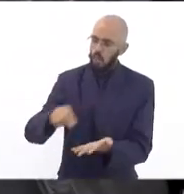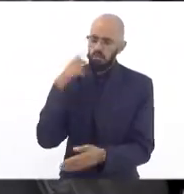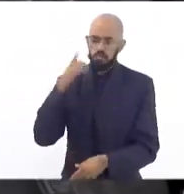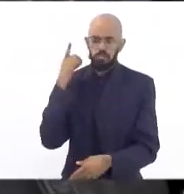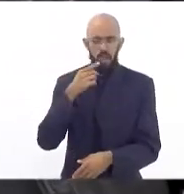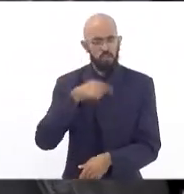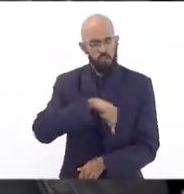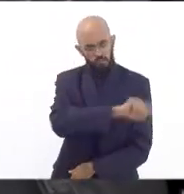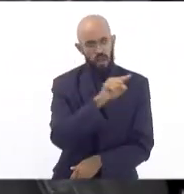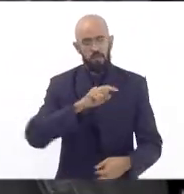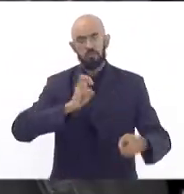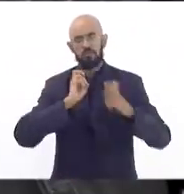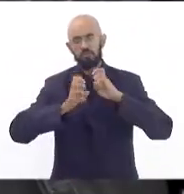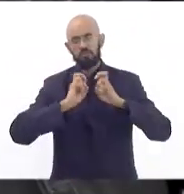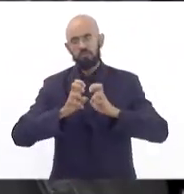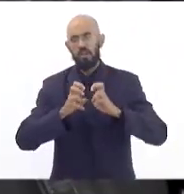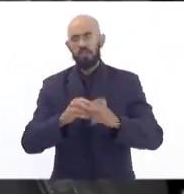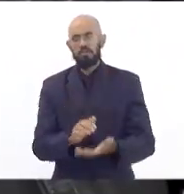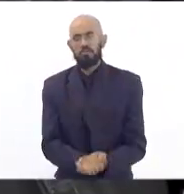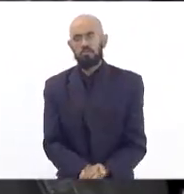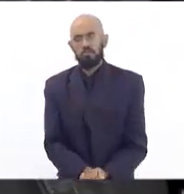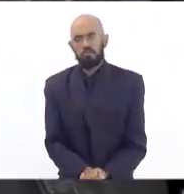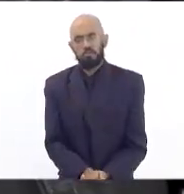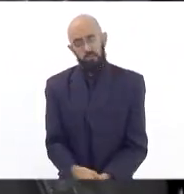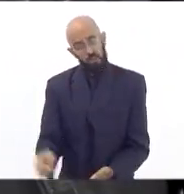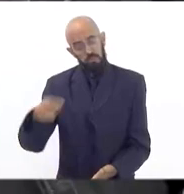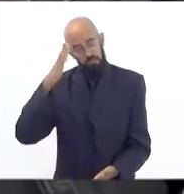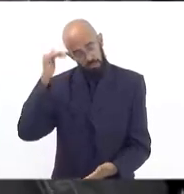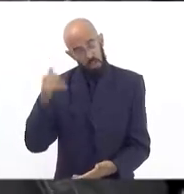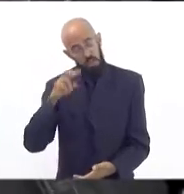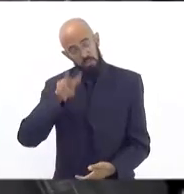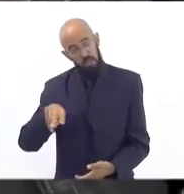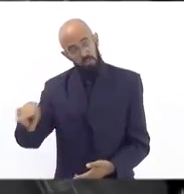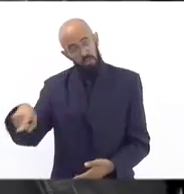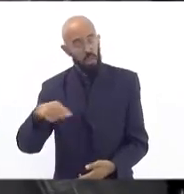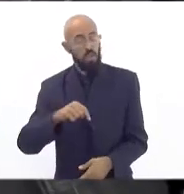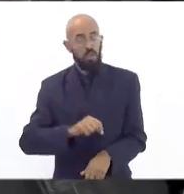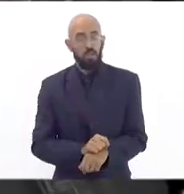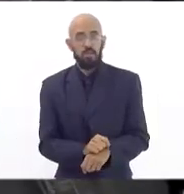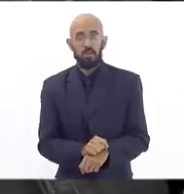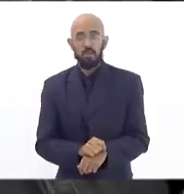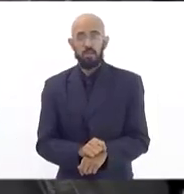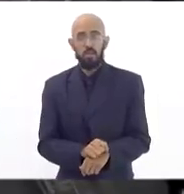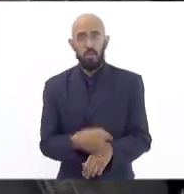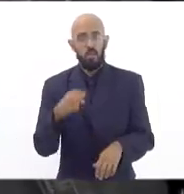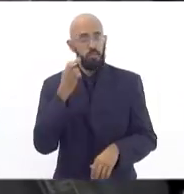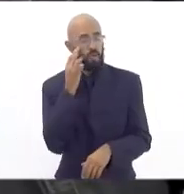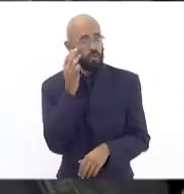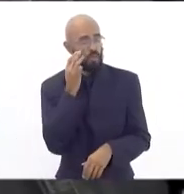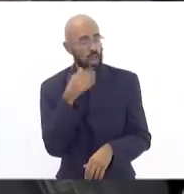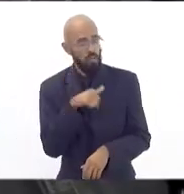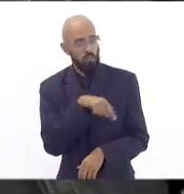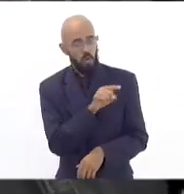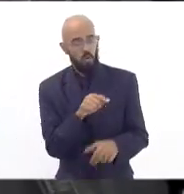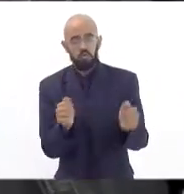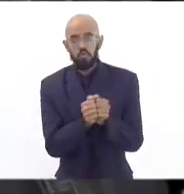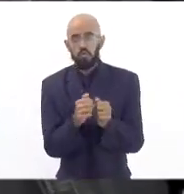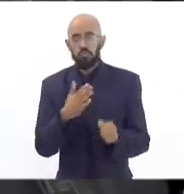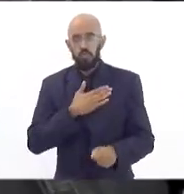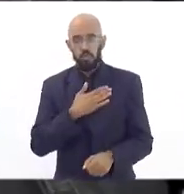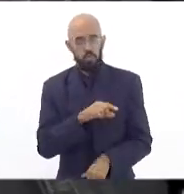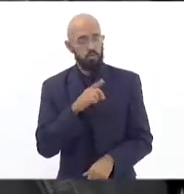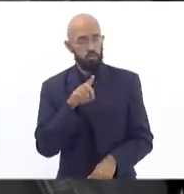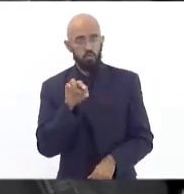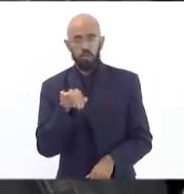passeio de trem para você Eu sei que eles vão como um carinho eu vou ver de perto a realidade Valdete quando foi o comigo que tá de Jesus quero